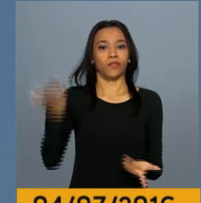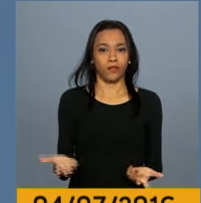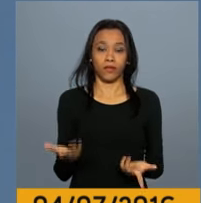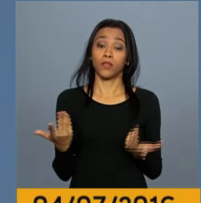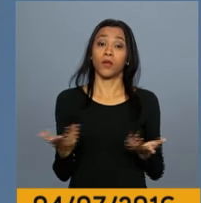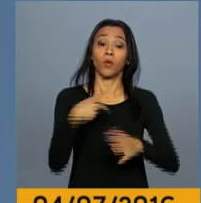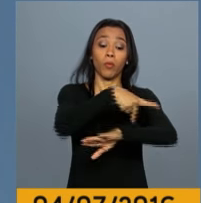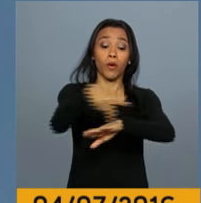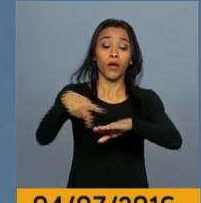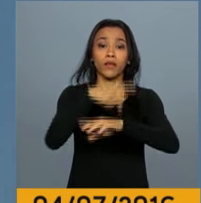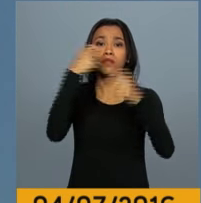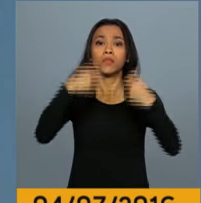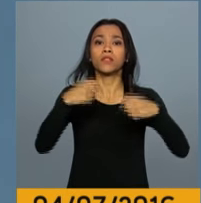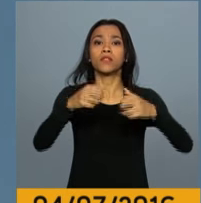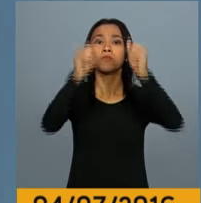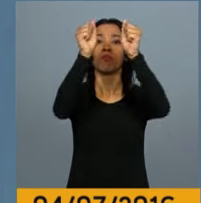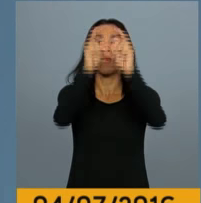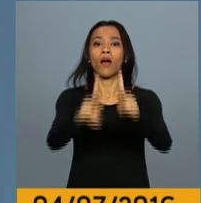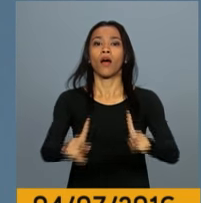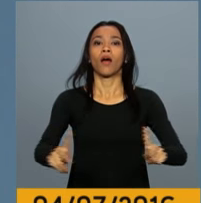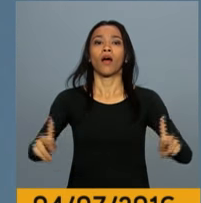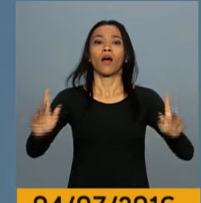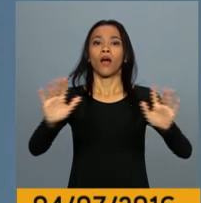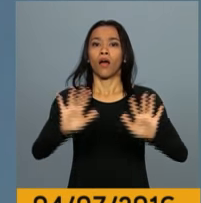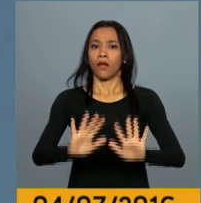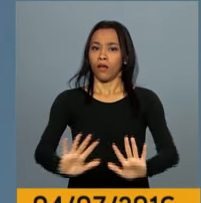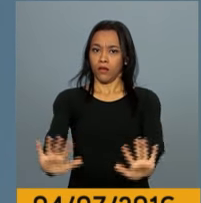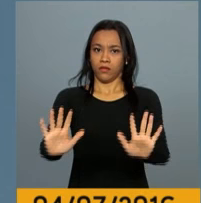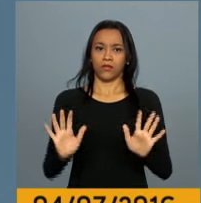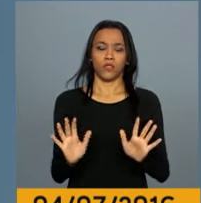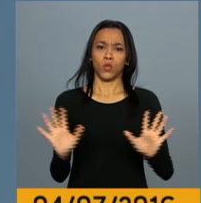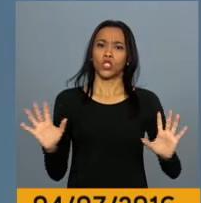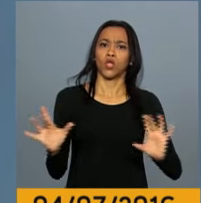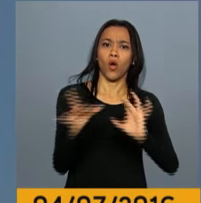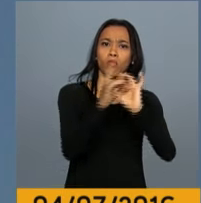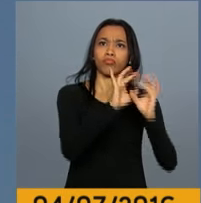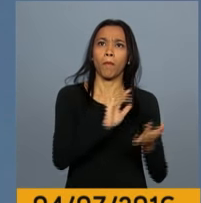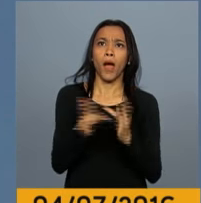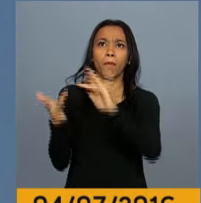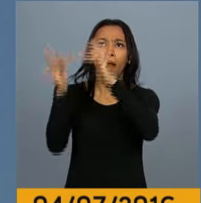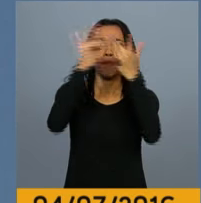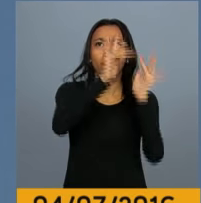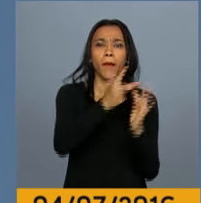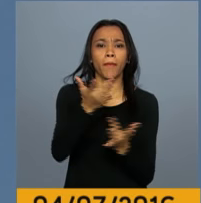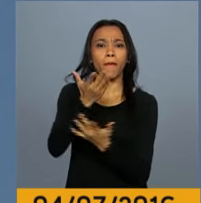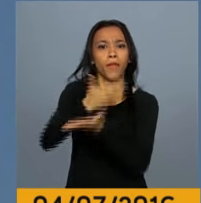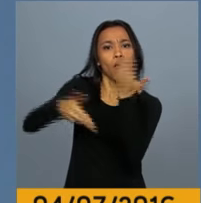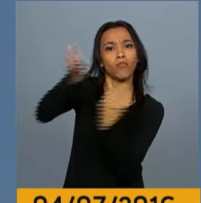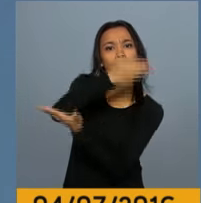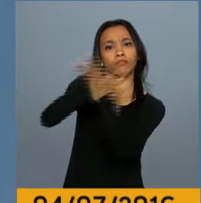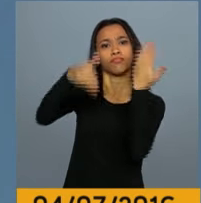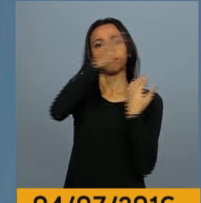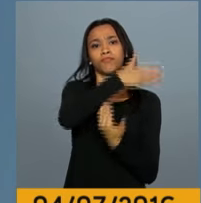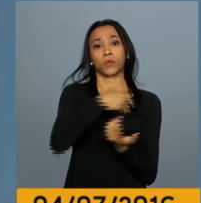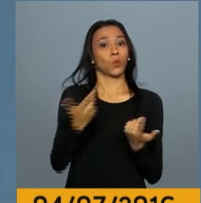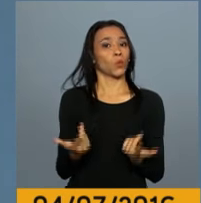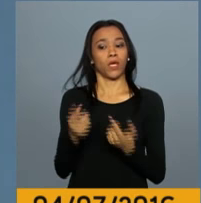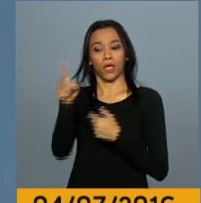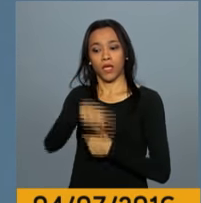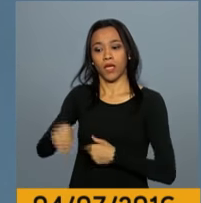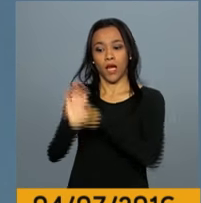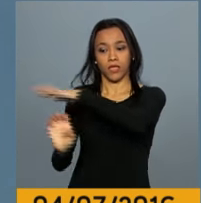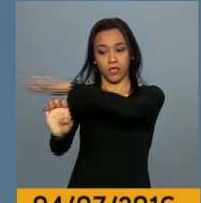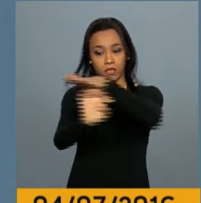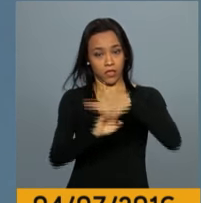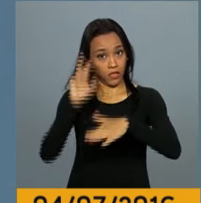precisa de uma pacificação nacional, de uma reunificação nacional, da interação entre o empresário e